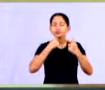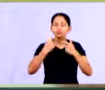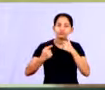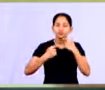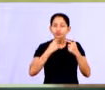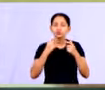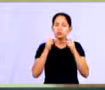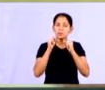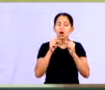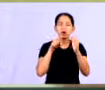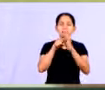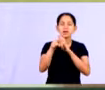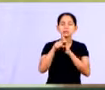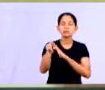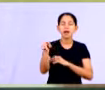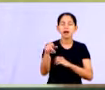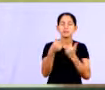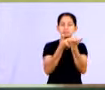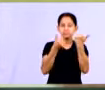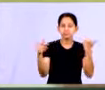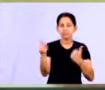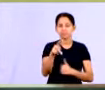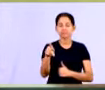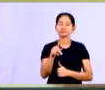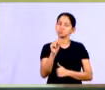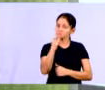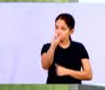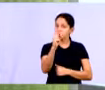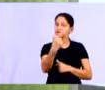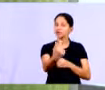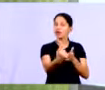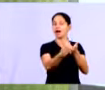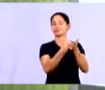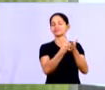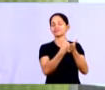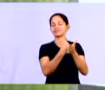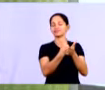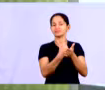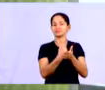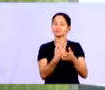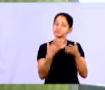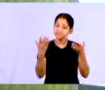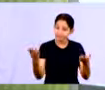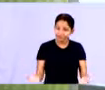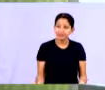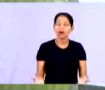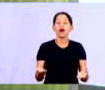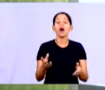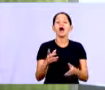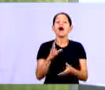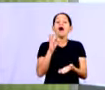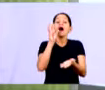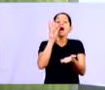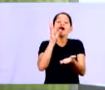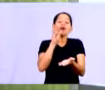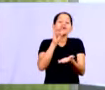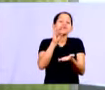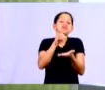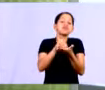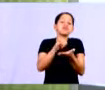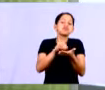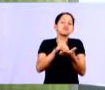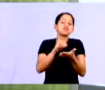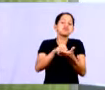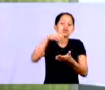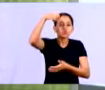ao seu tutor, passem para a gente. Tá? E assim, pessoal, referente a essa ausência de energia, né? Não se